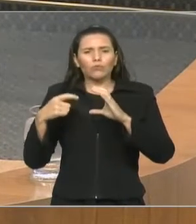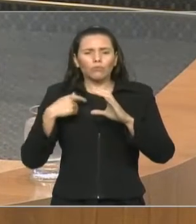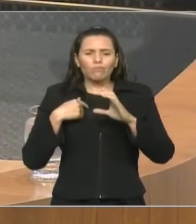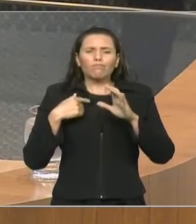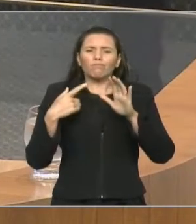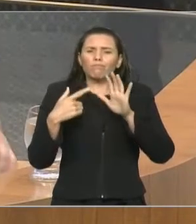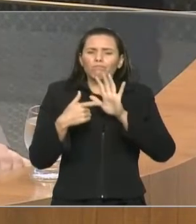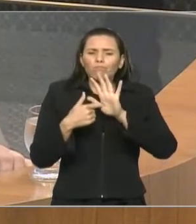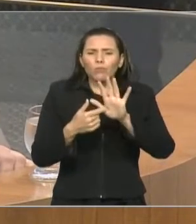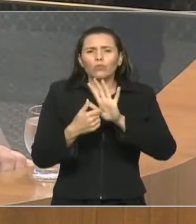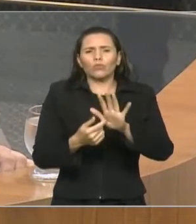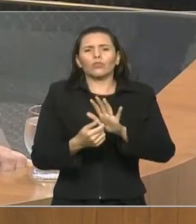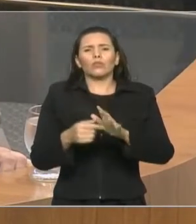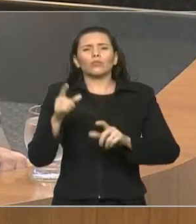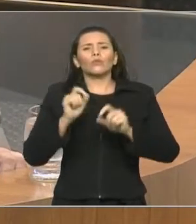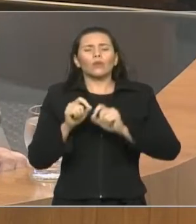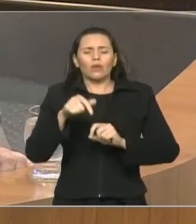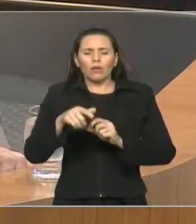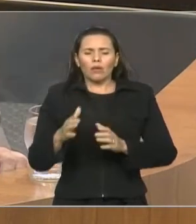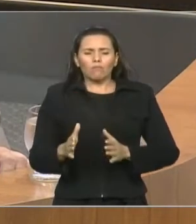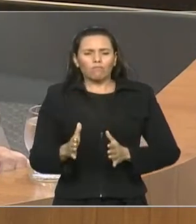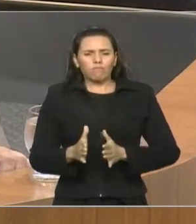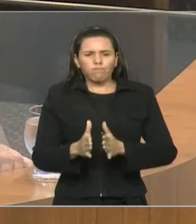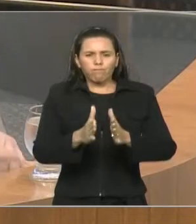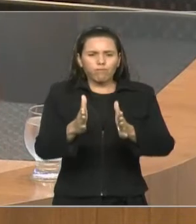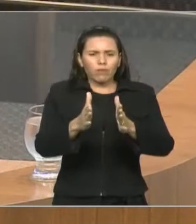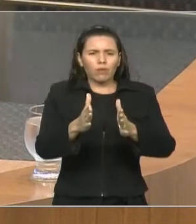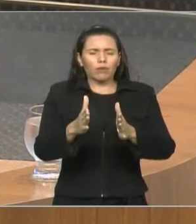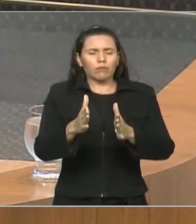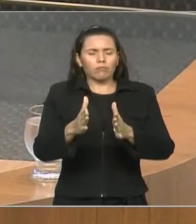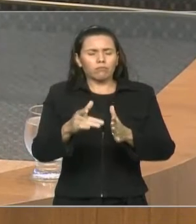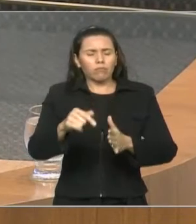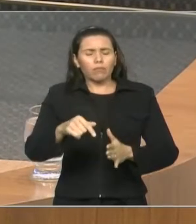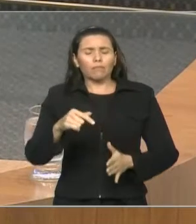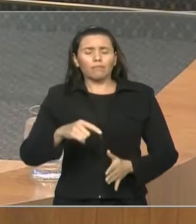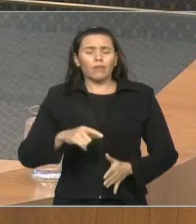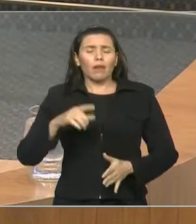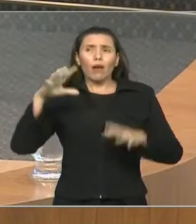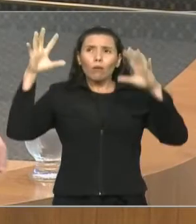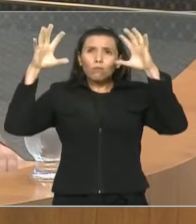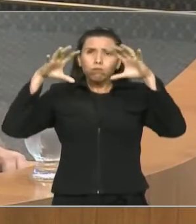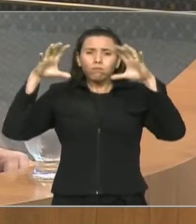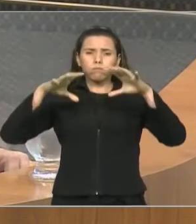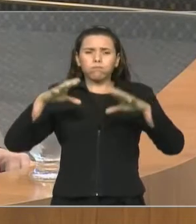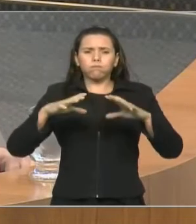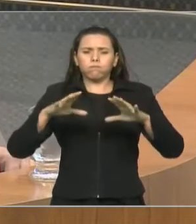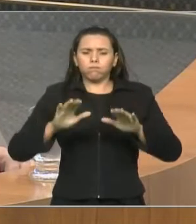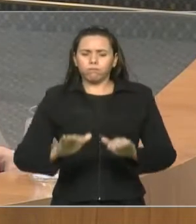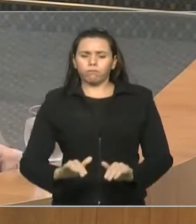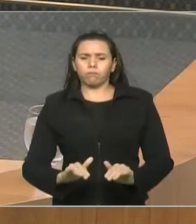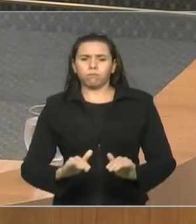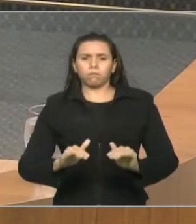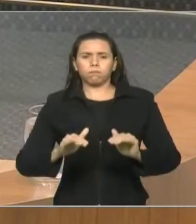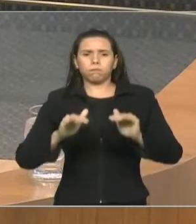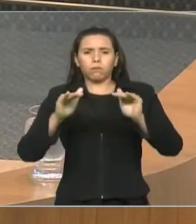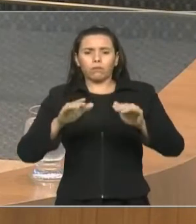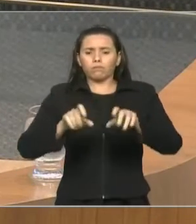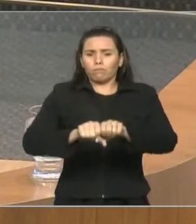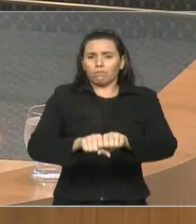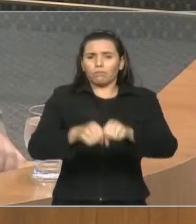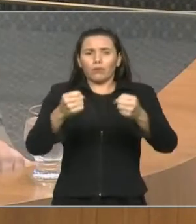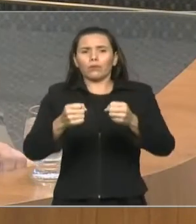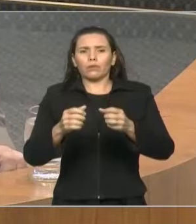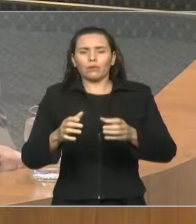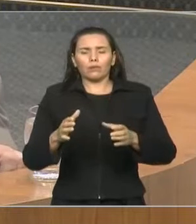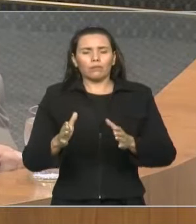estrada pode ser cortada pelas fortes águas, chuvas, e principalmente no entendimento que a região do Médio Mearim, a cidade de Pedreiras,